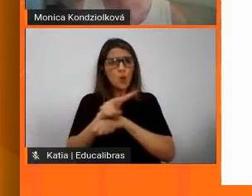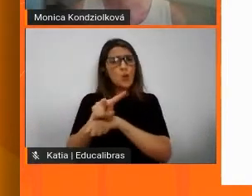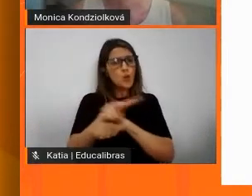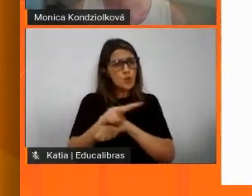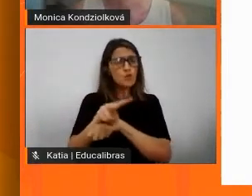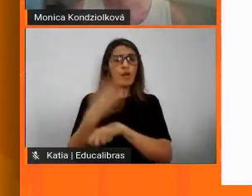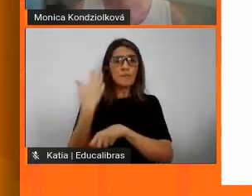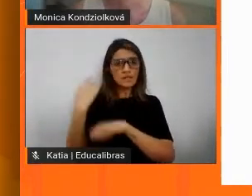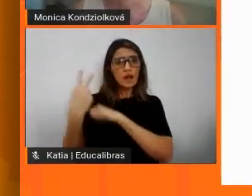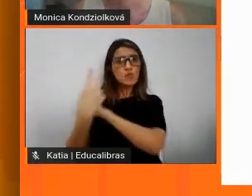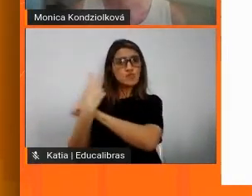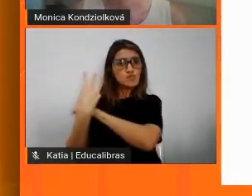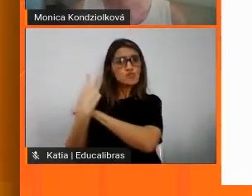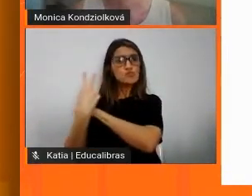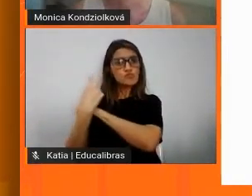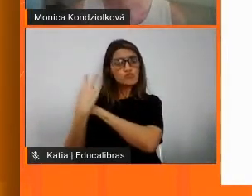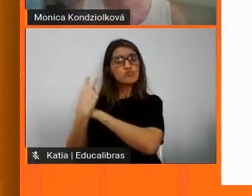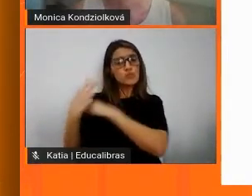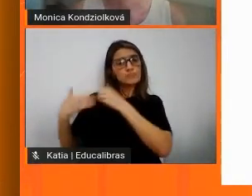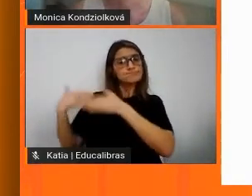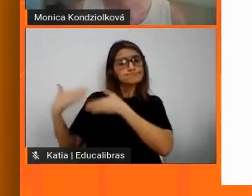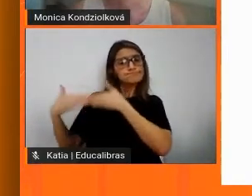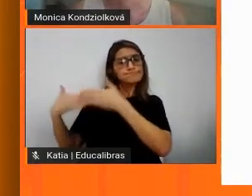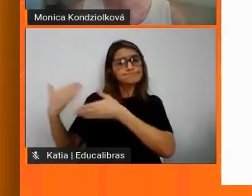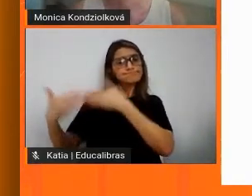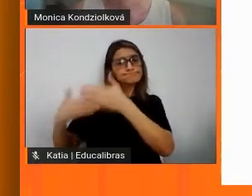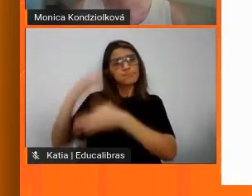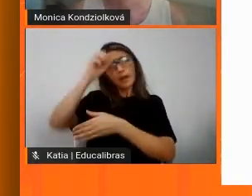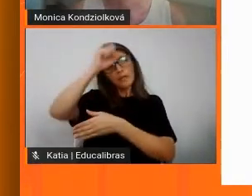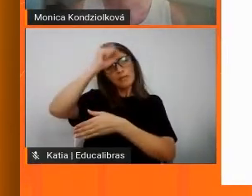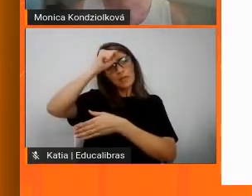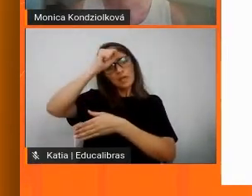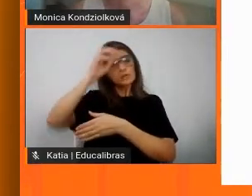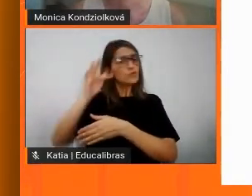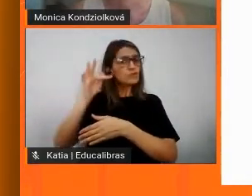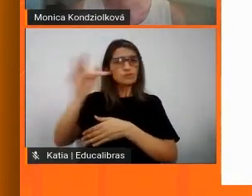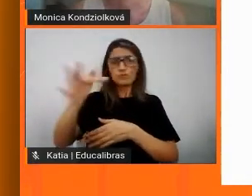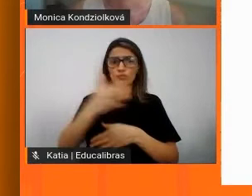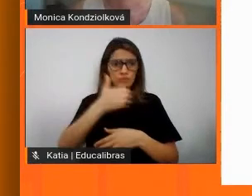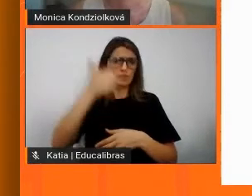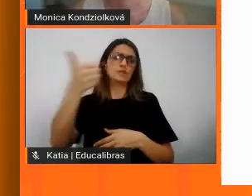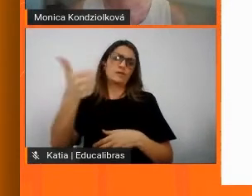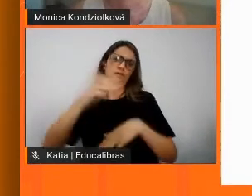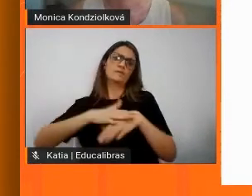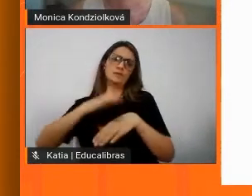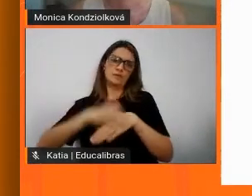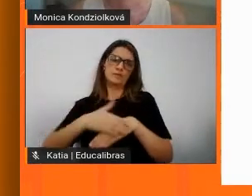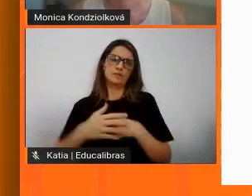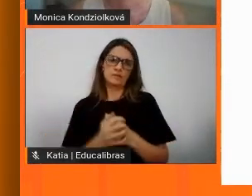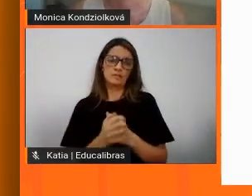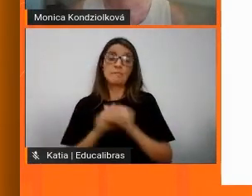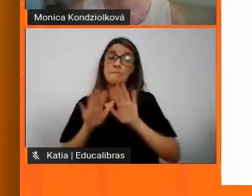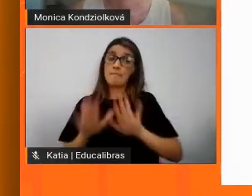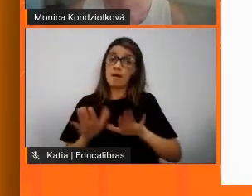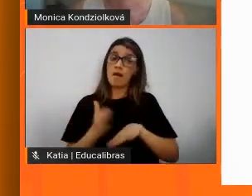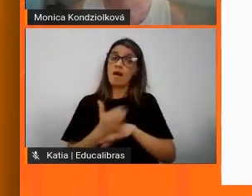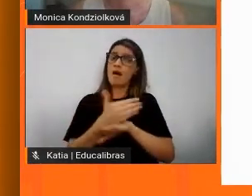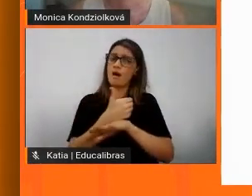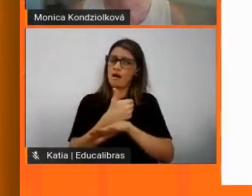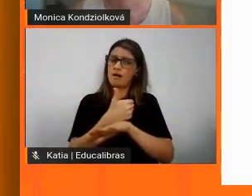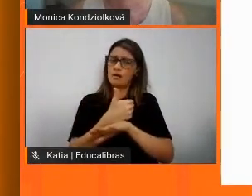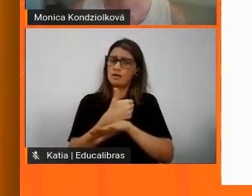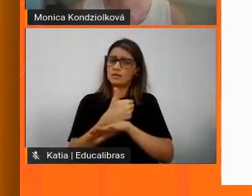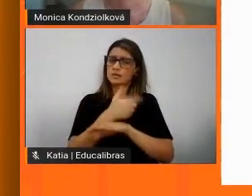e aprendem com ele para a construção de um futuro melhor. São, antes de tudo, lugares com